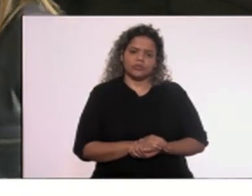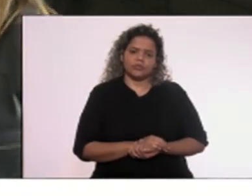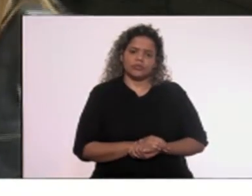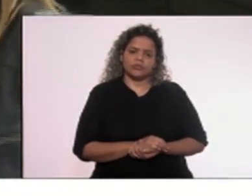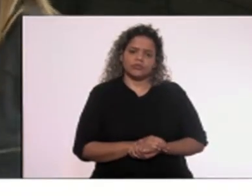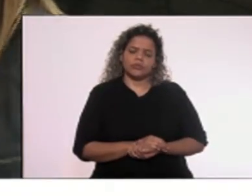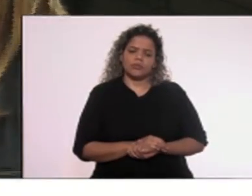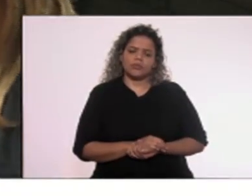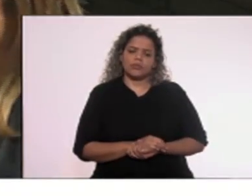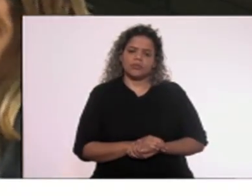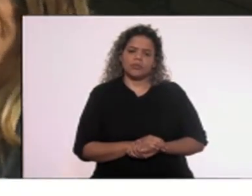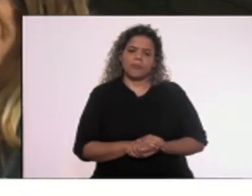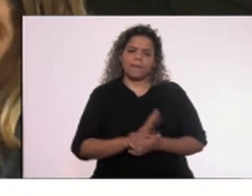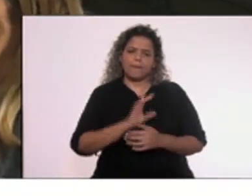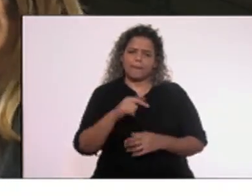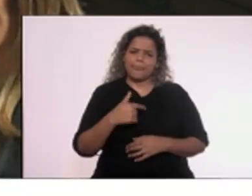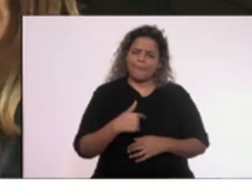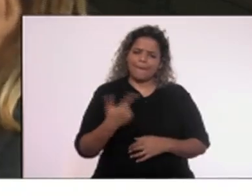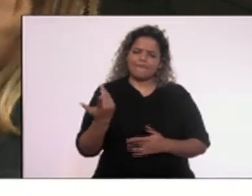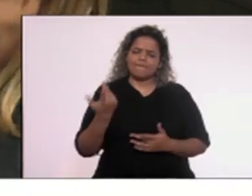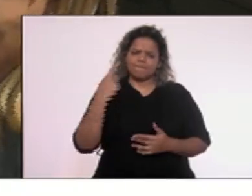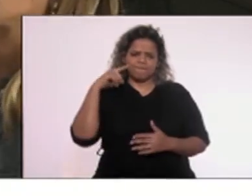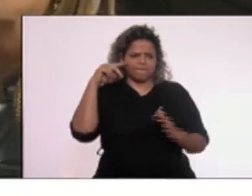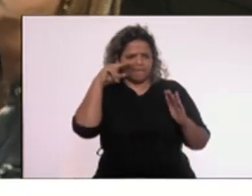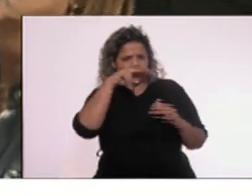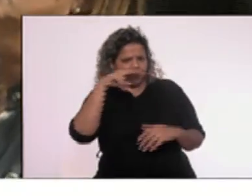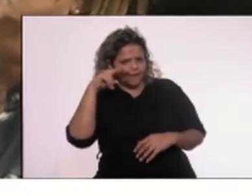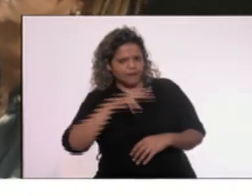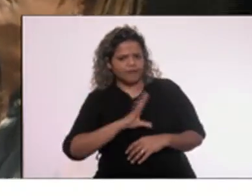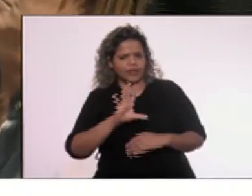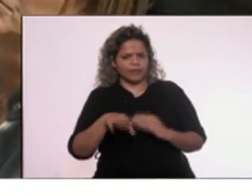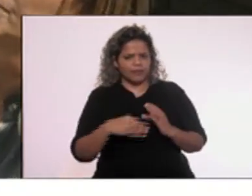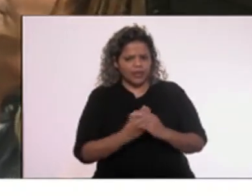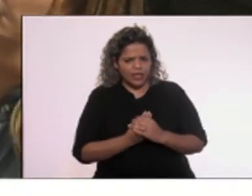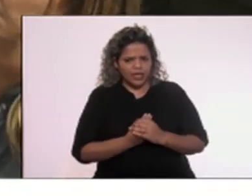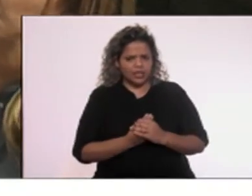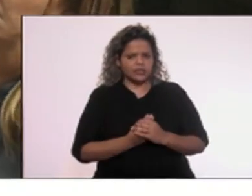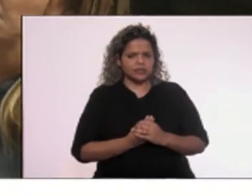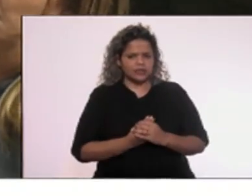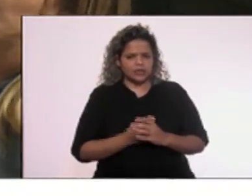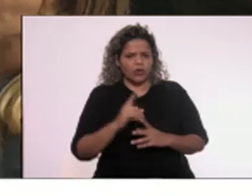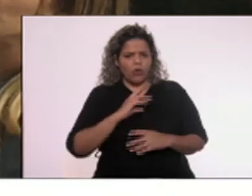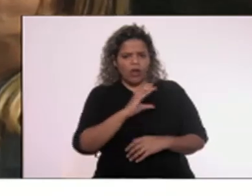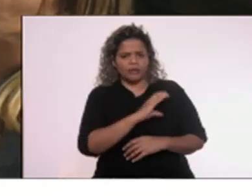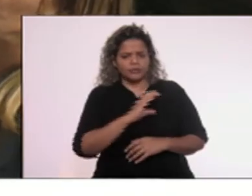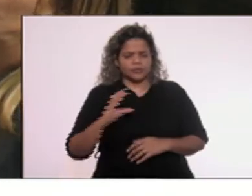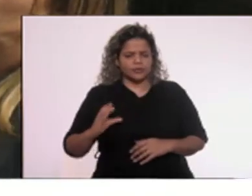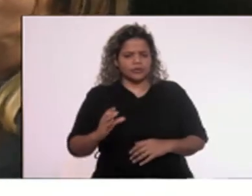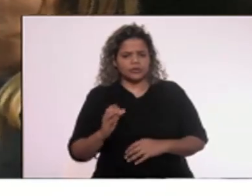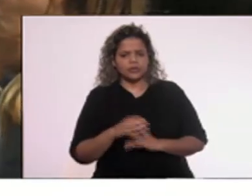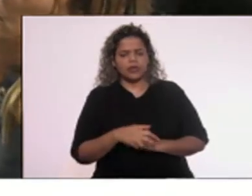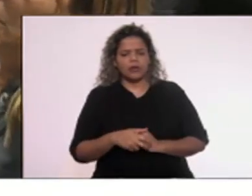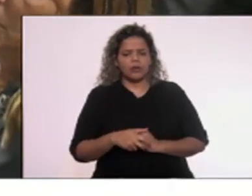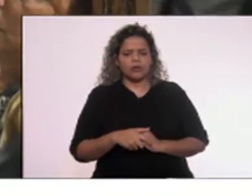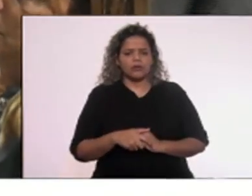Além do mais, eu não verifiquei que haja emenda da comissão